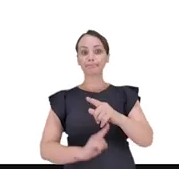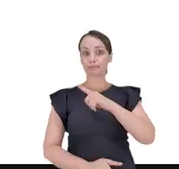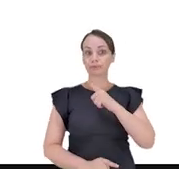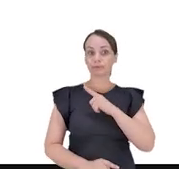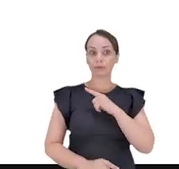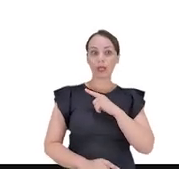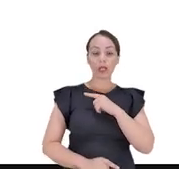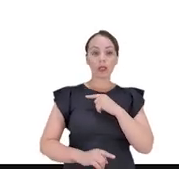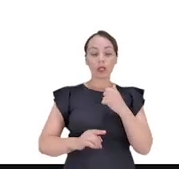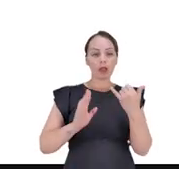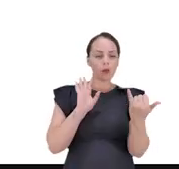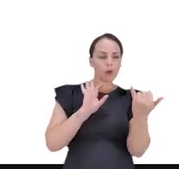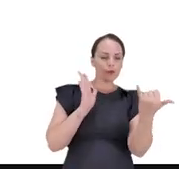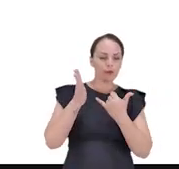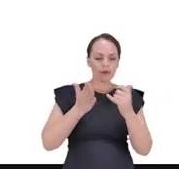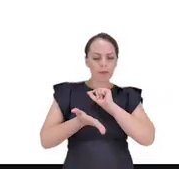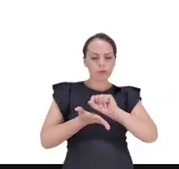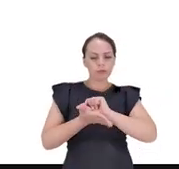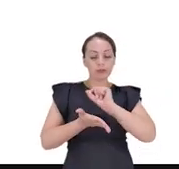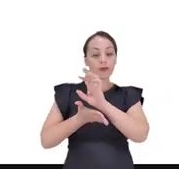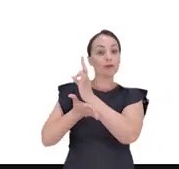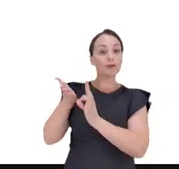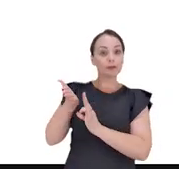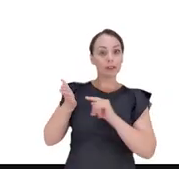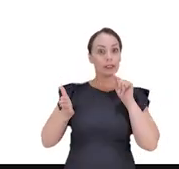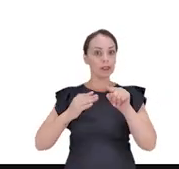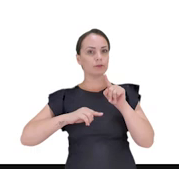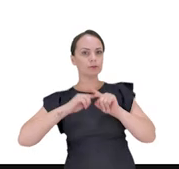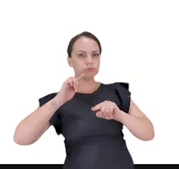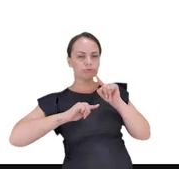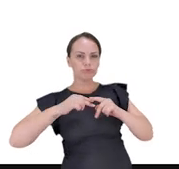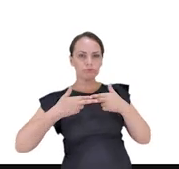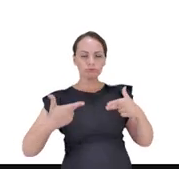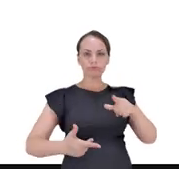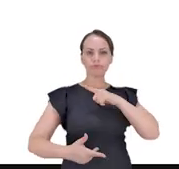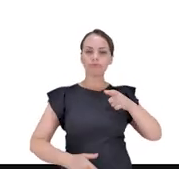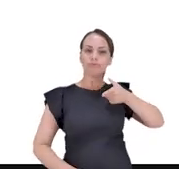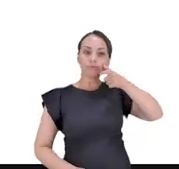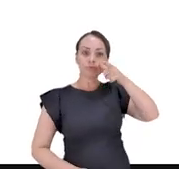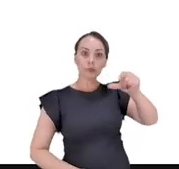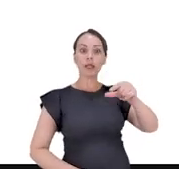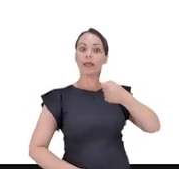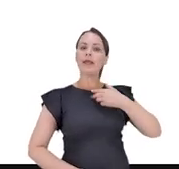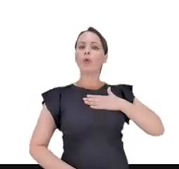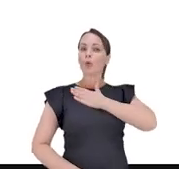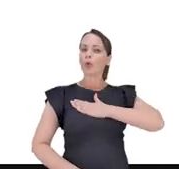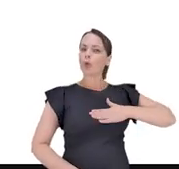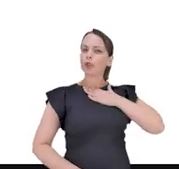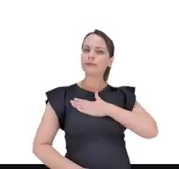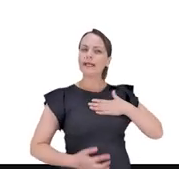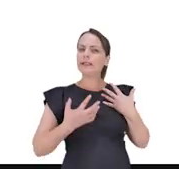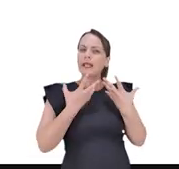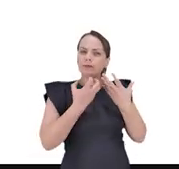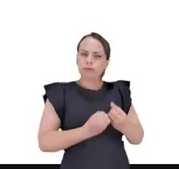e juntar essas informações e produzir um texto. E esse material que vocês tiverem interesse em produzir, eu gostaria muito de